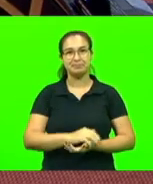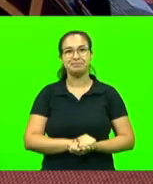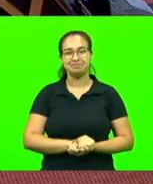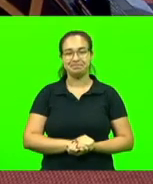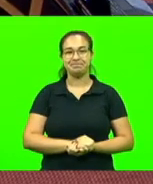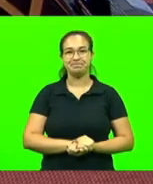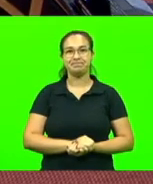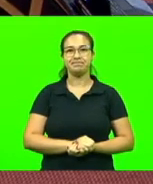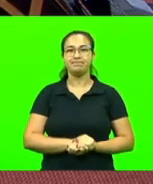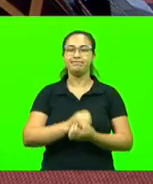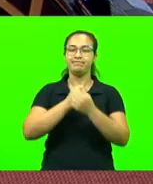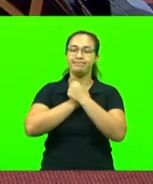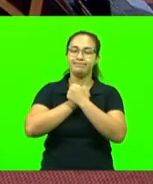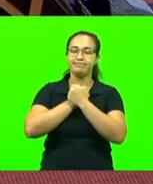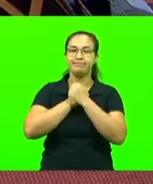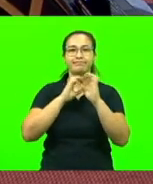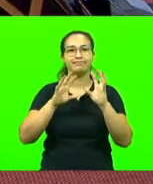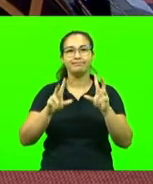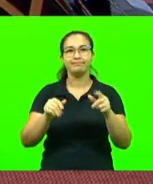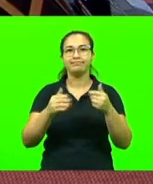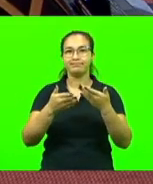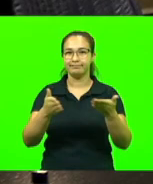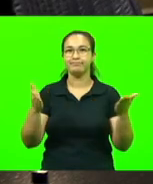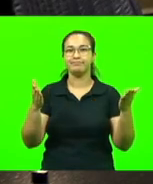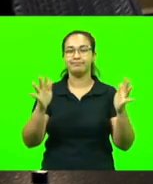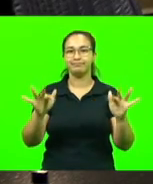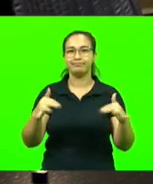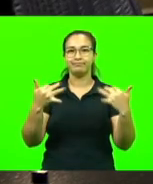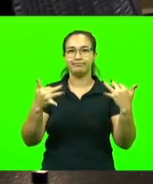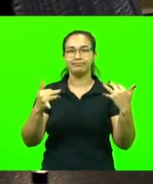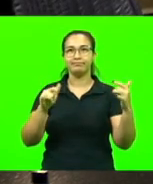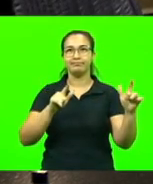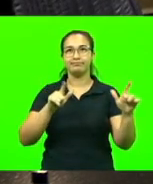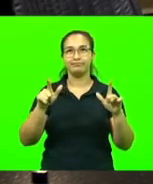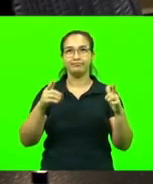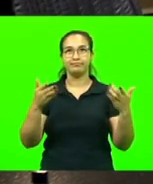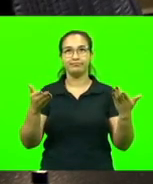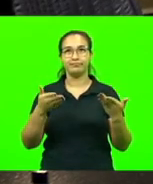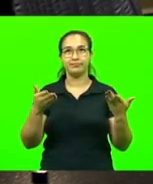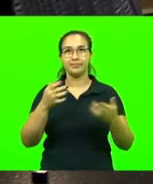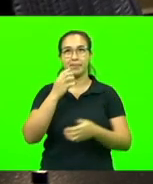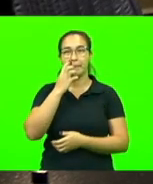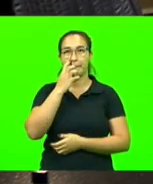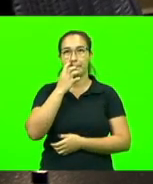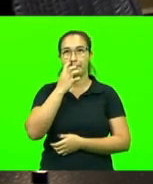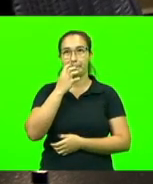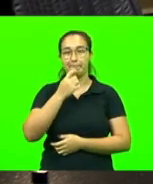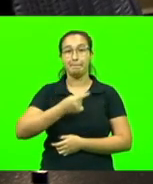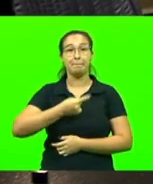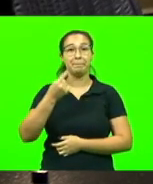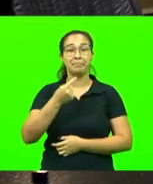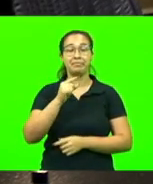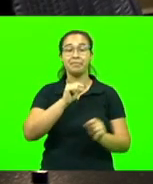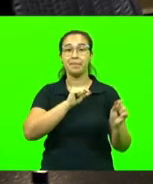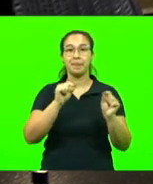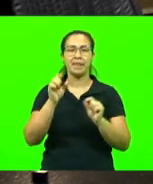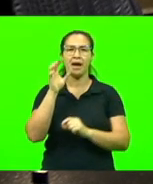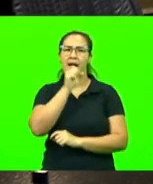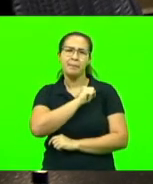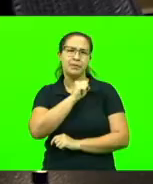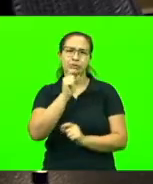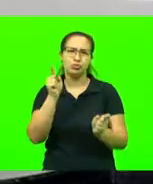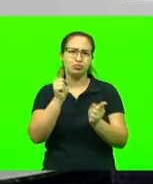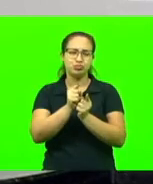de vocês, abraço a todos aqueles que acompanham a nossa sessão no dia de hoje. Eu primeiro, brevemente, quero fazer